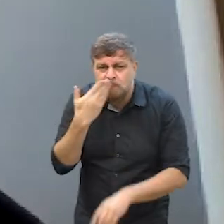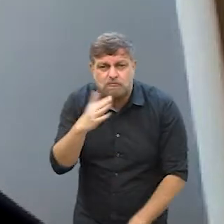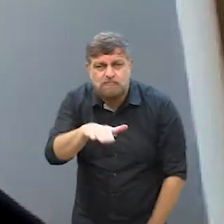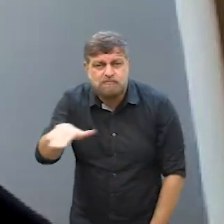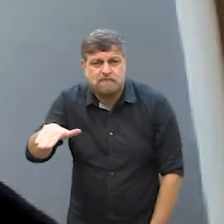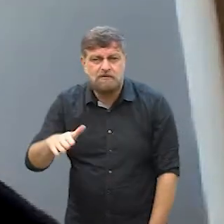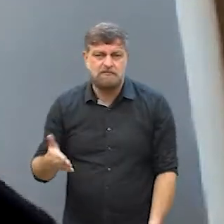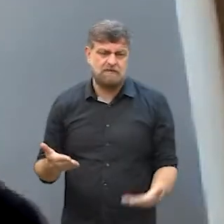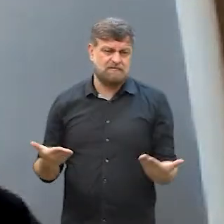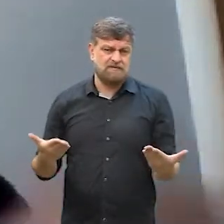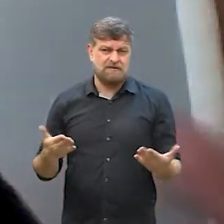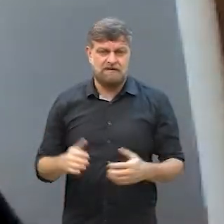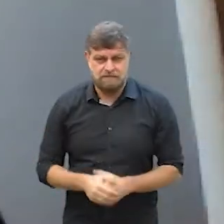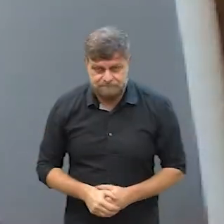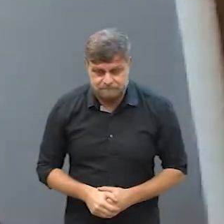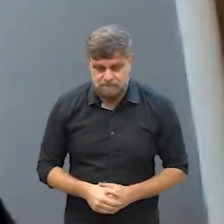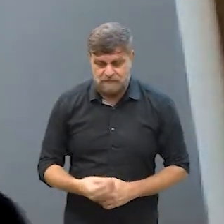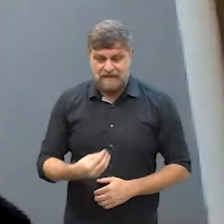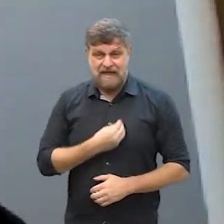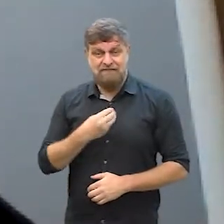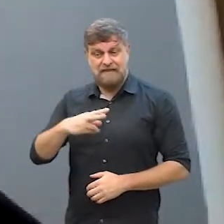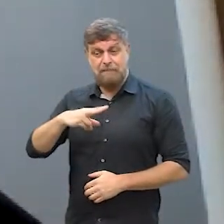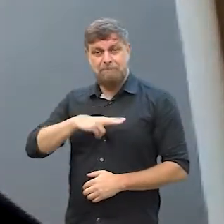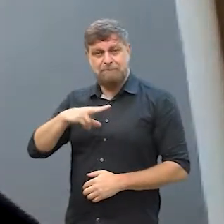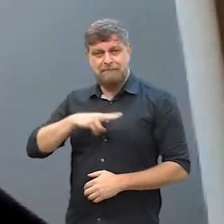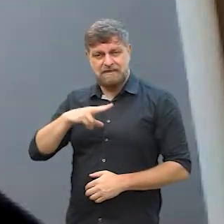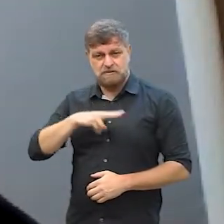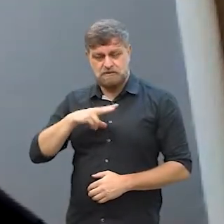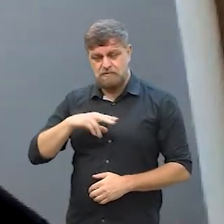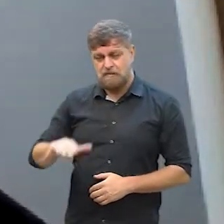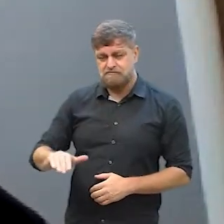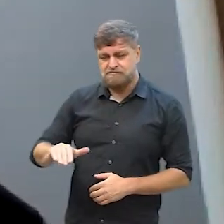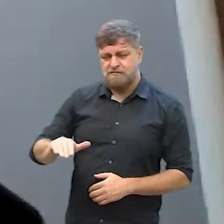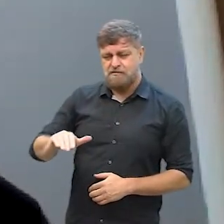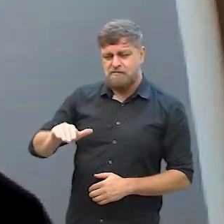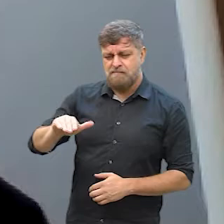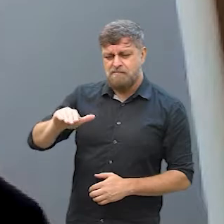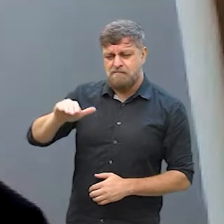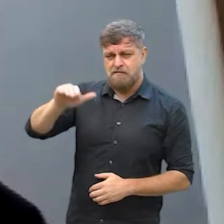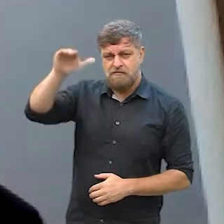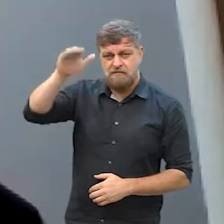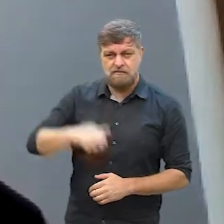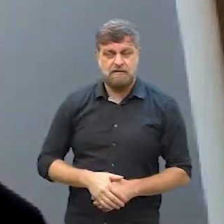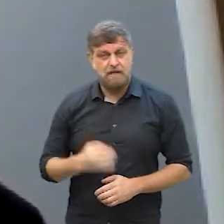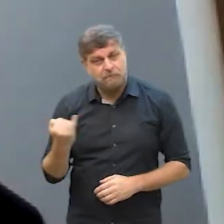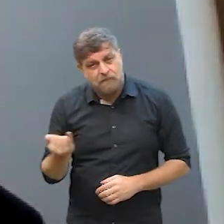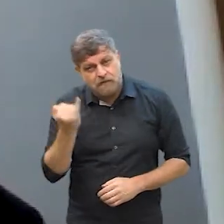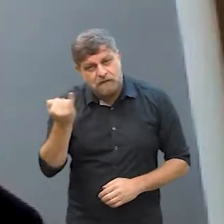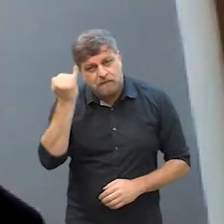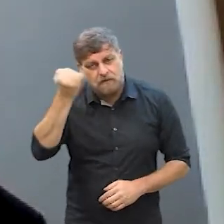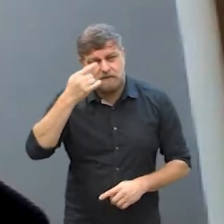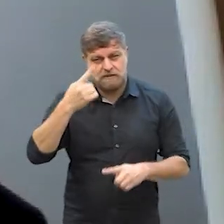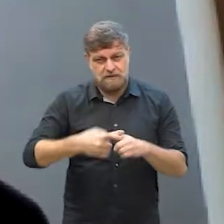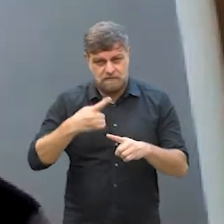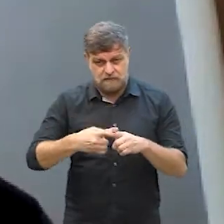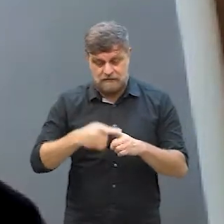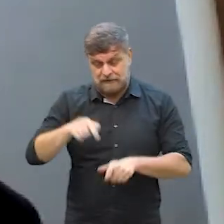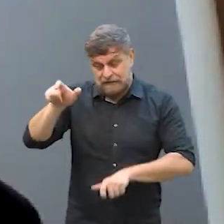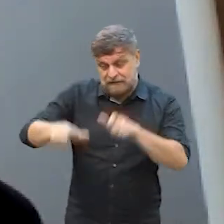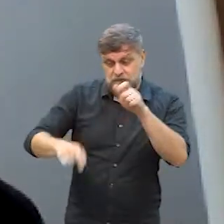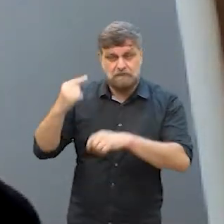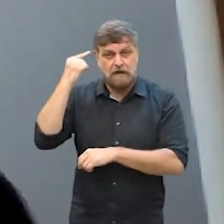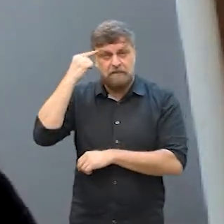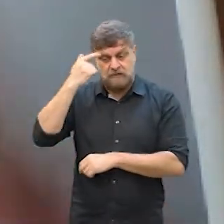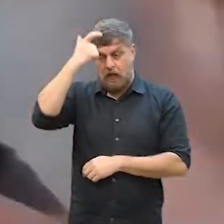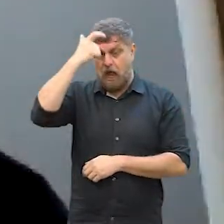os estudantes, assim, nas vidas pessoais deles, sabe? Ao longo do desenvolvimento deles. Cara, é muito importante, porque muitos pensam